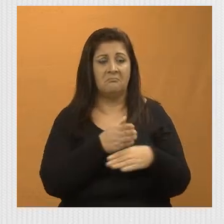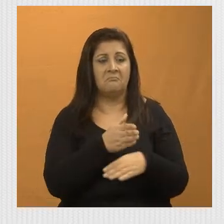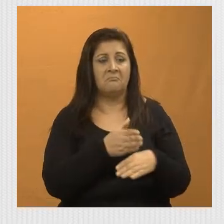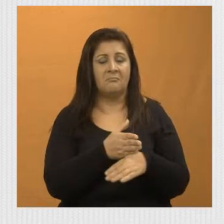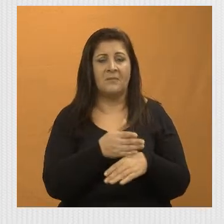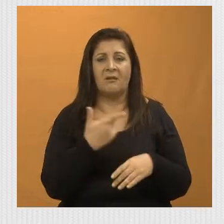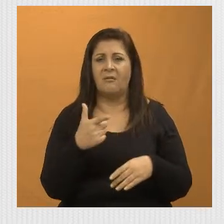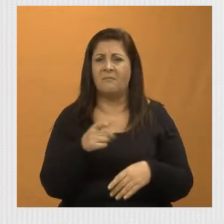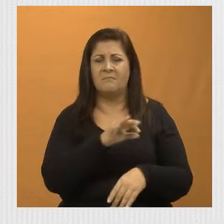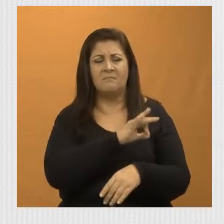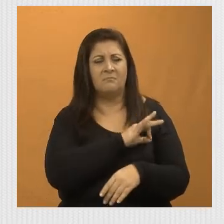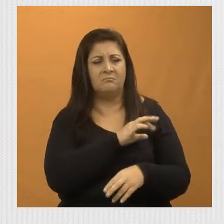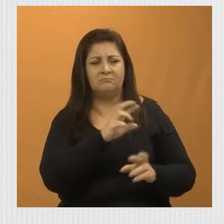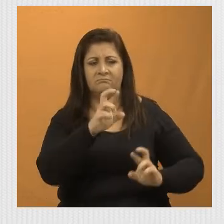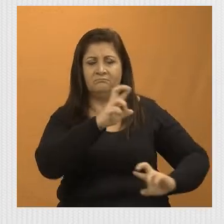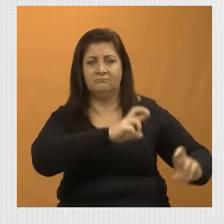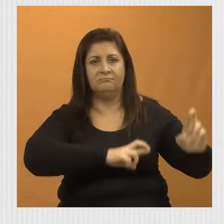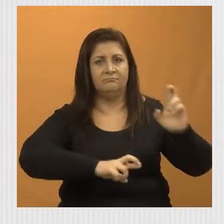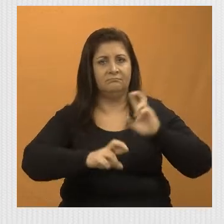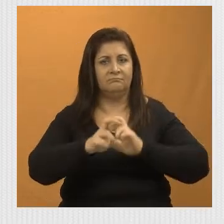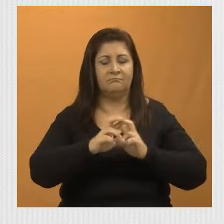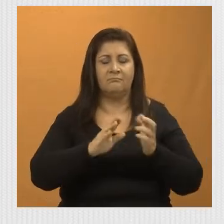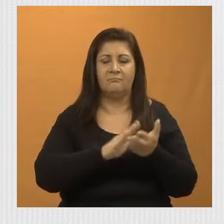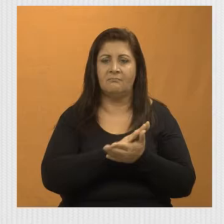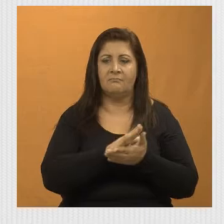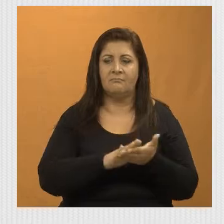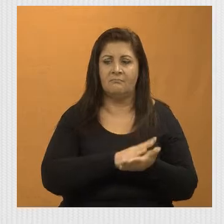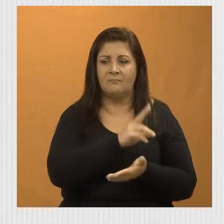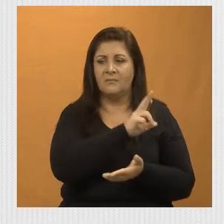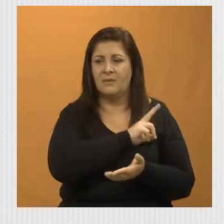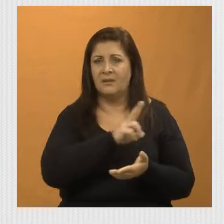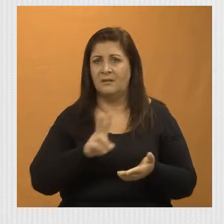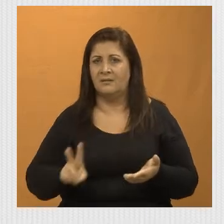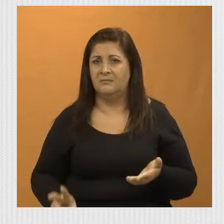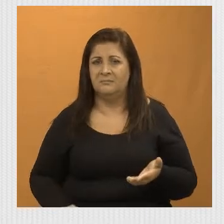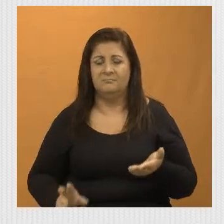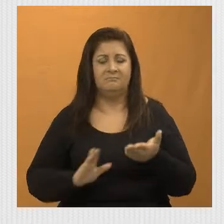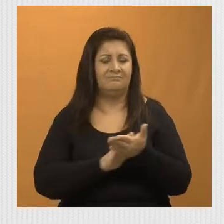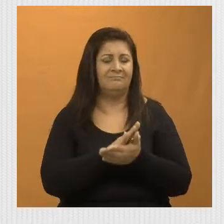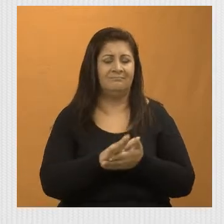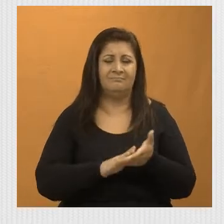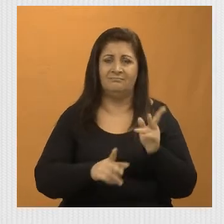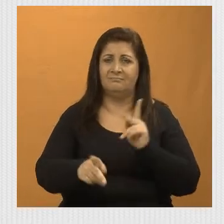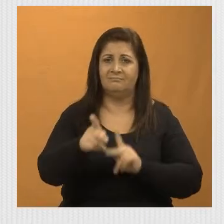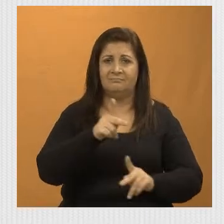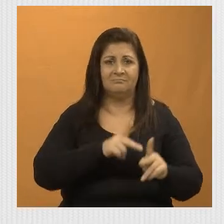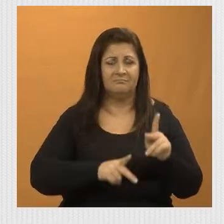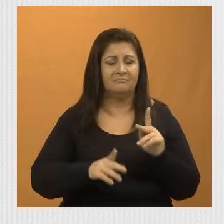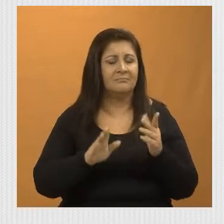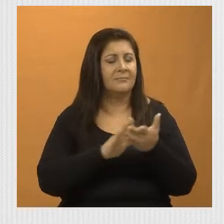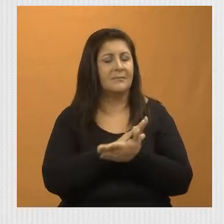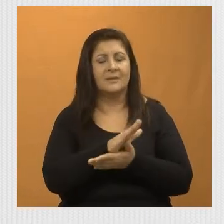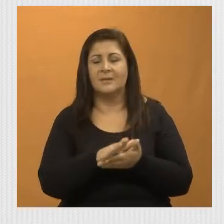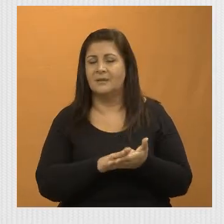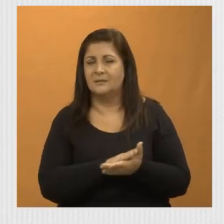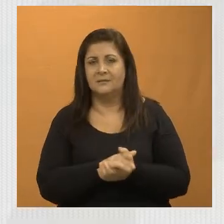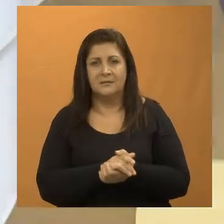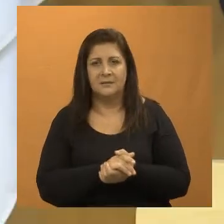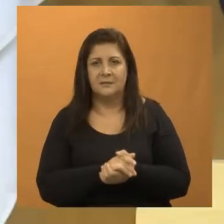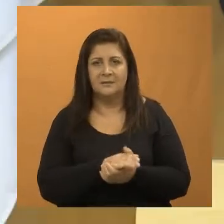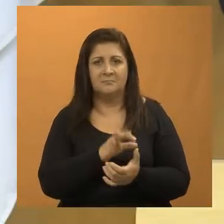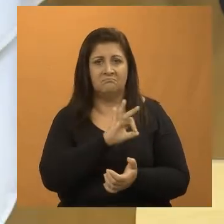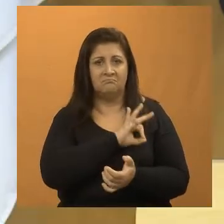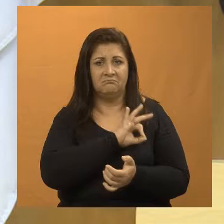fiscalização, seja por parte dos vereadores, seja por parte dos munícipes, da PM ou da Guarda